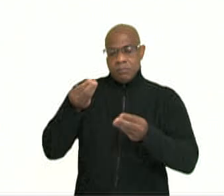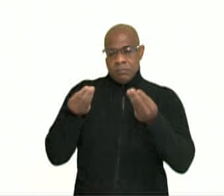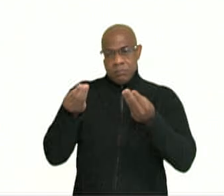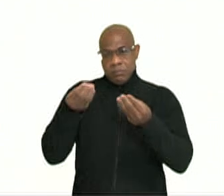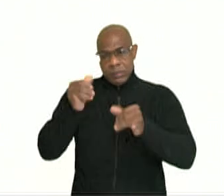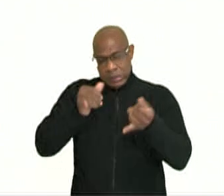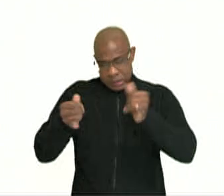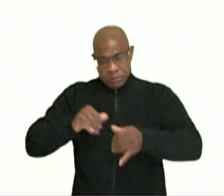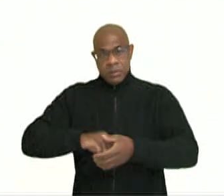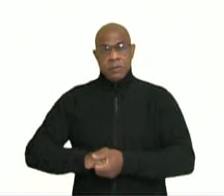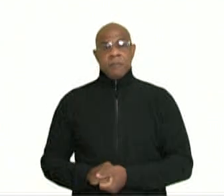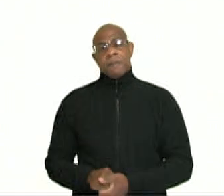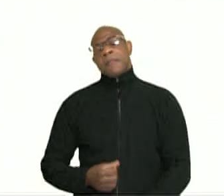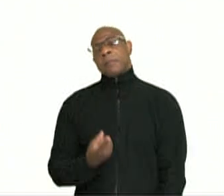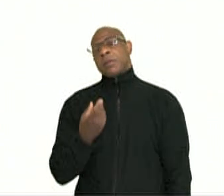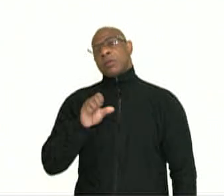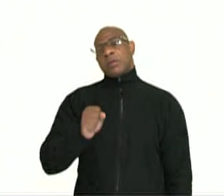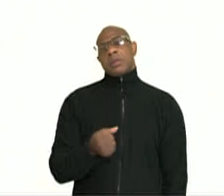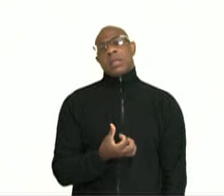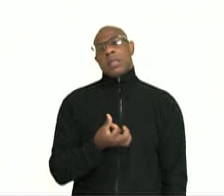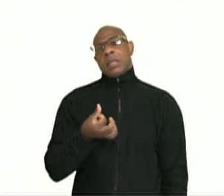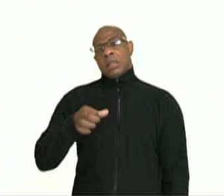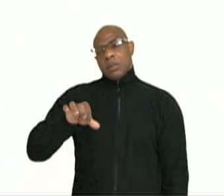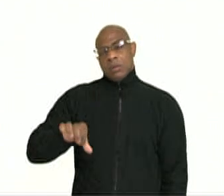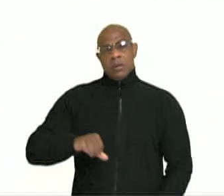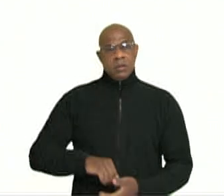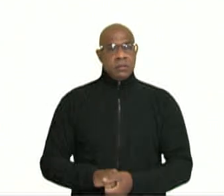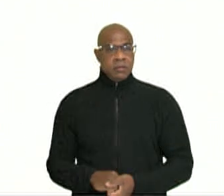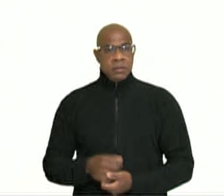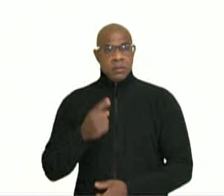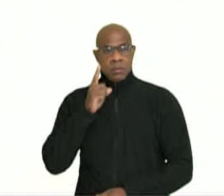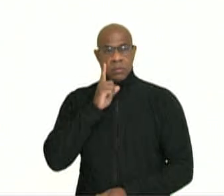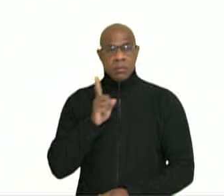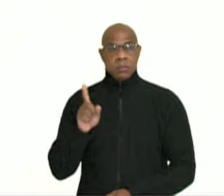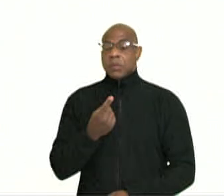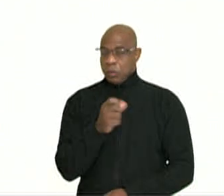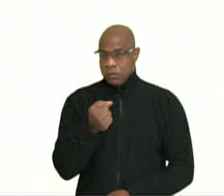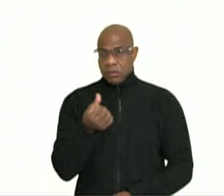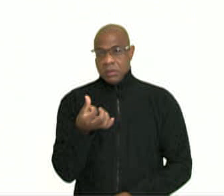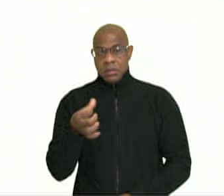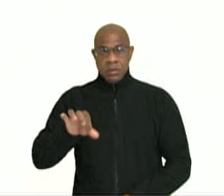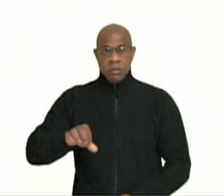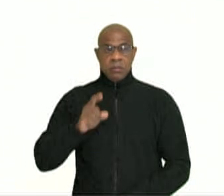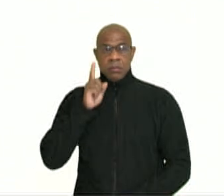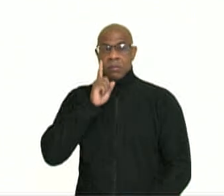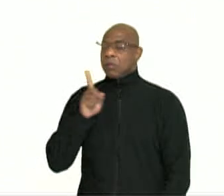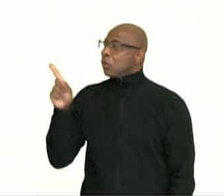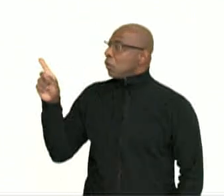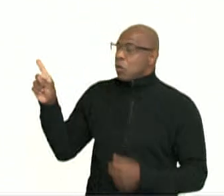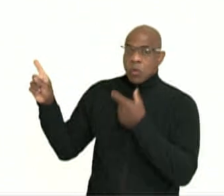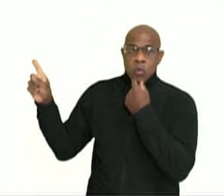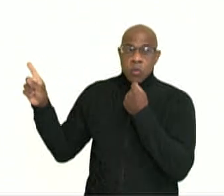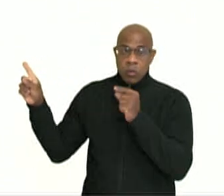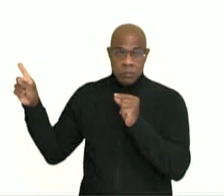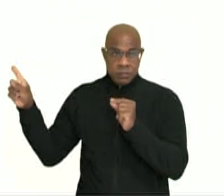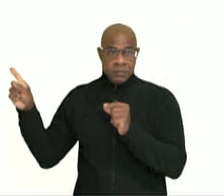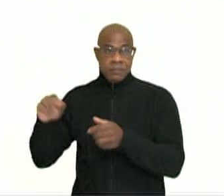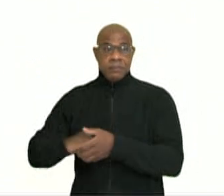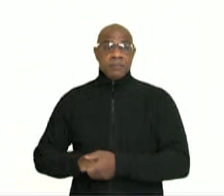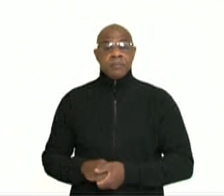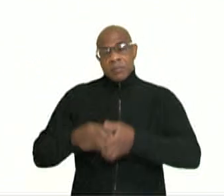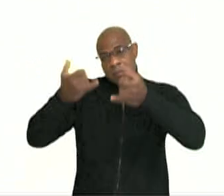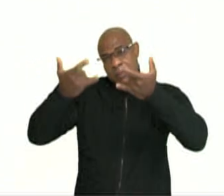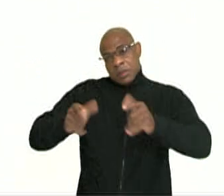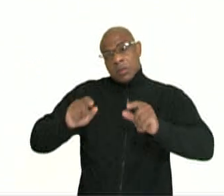E aí, em 1869, quando Dmitri Ivanovich Mendeleev publicou a classificação periódica, fundamentada